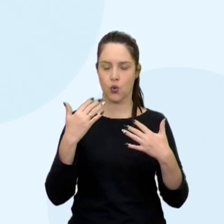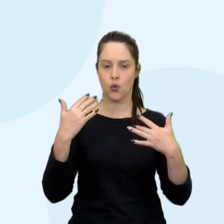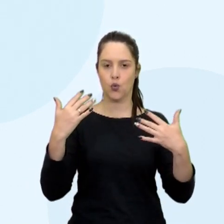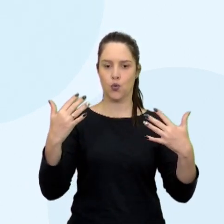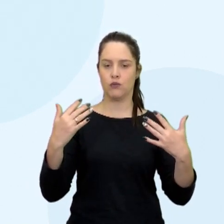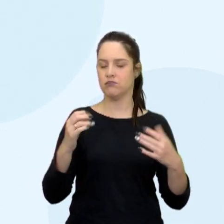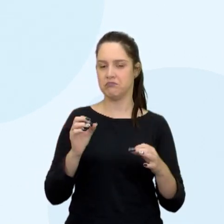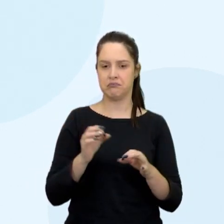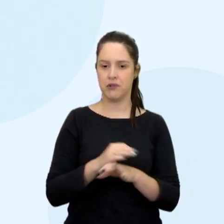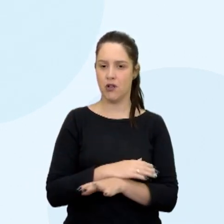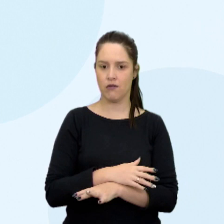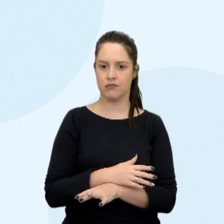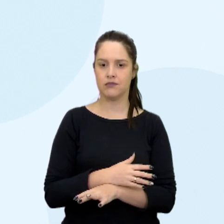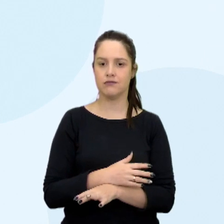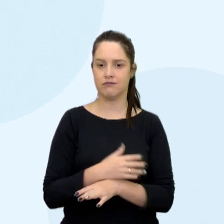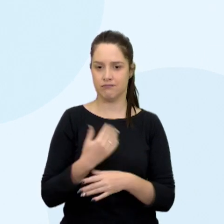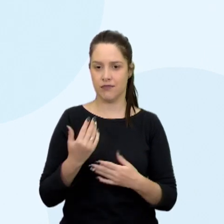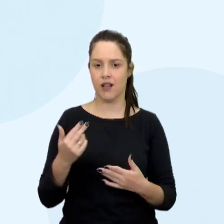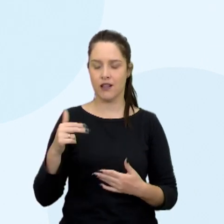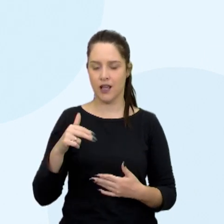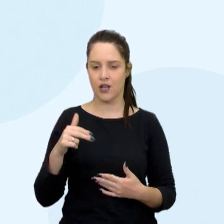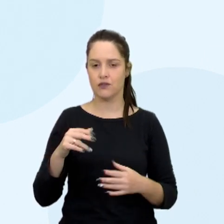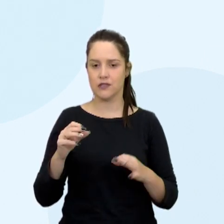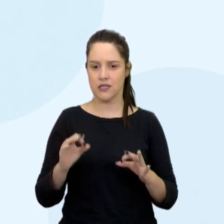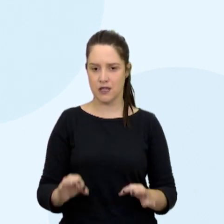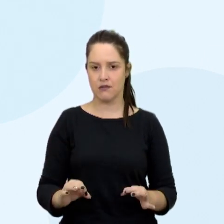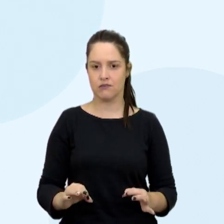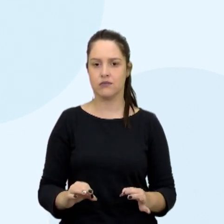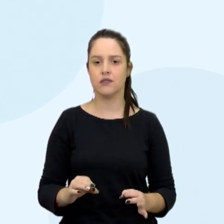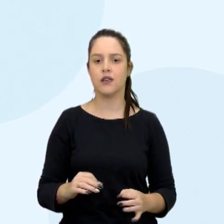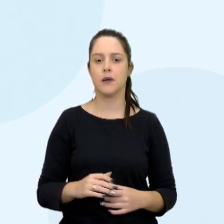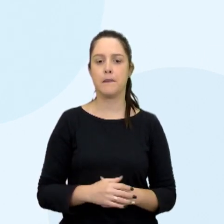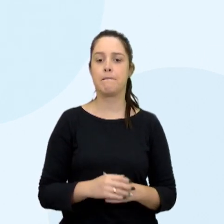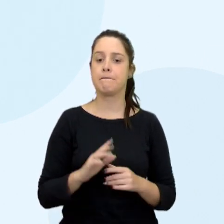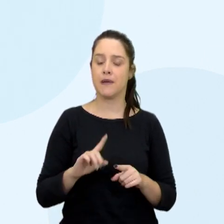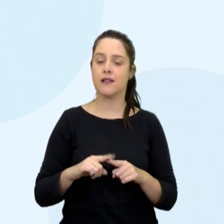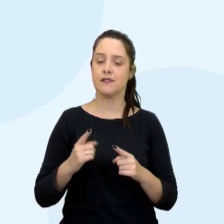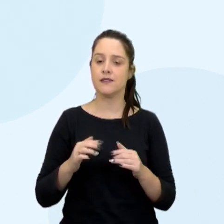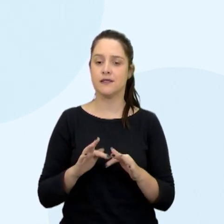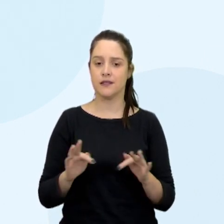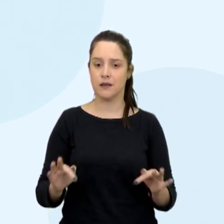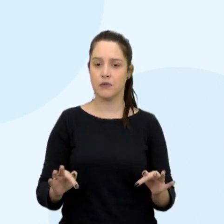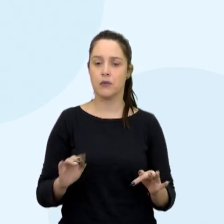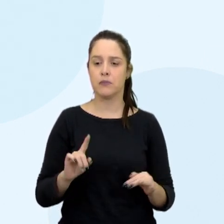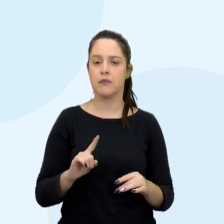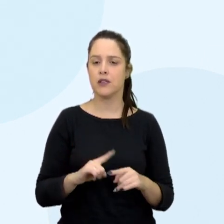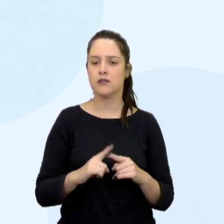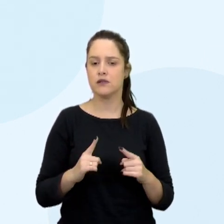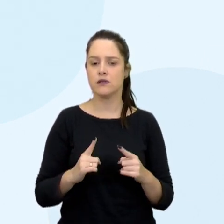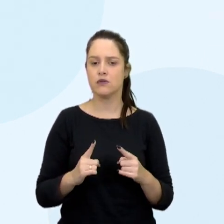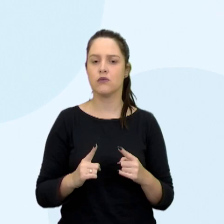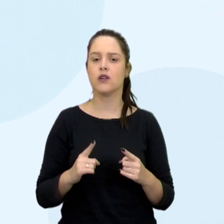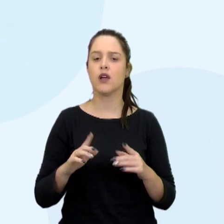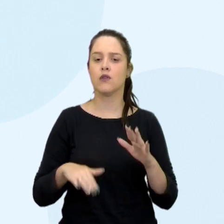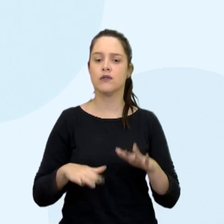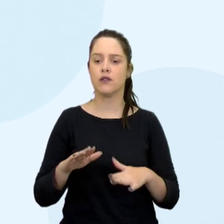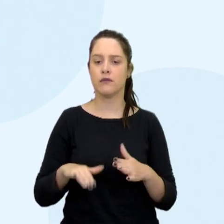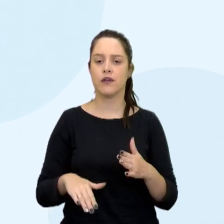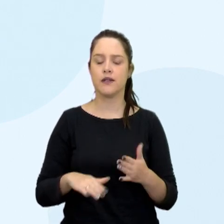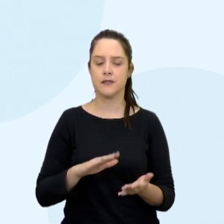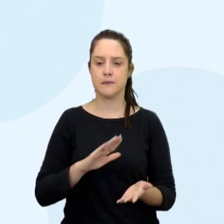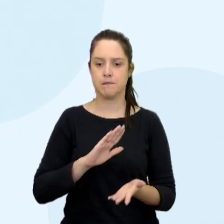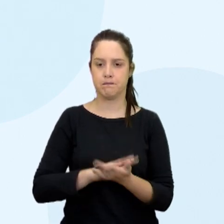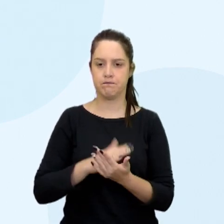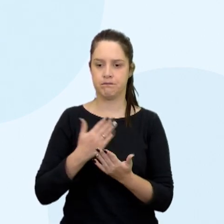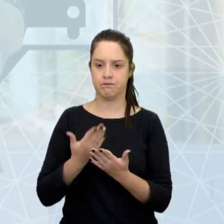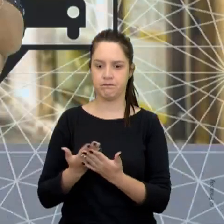E pronto. É uma narrativa simples? É uma narrativa muito simples. Mas existe uma narrativa. Quando Sim. não tem, o que a gente trabalha com